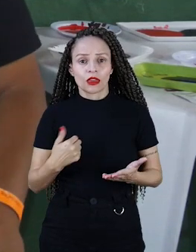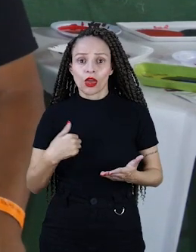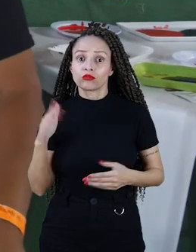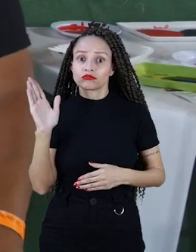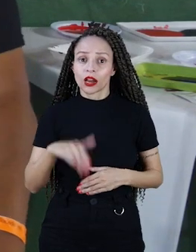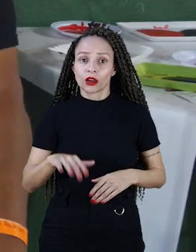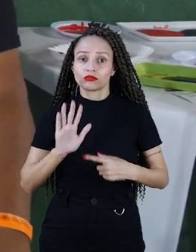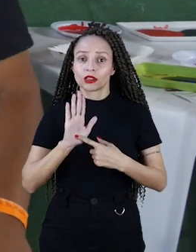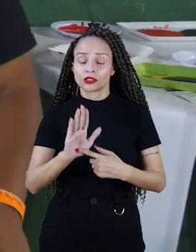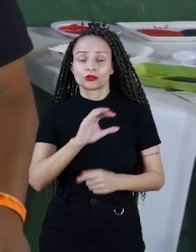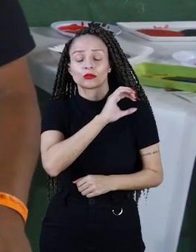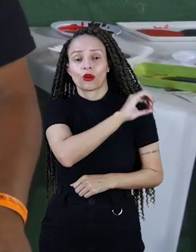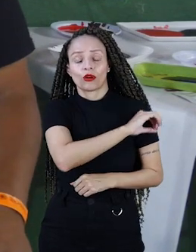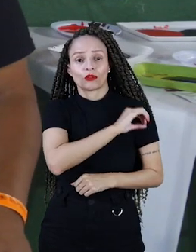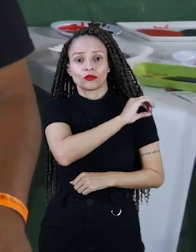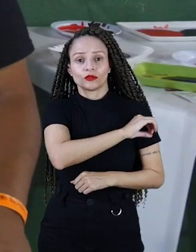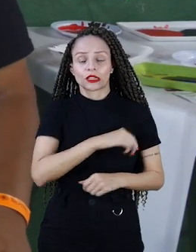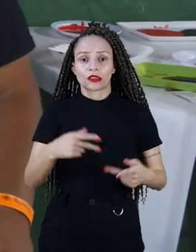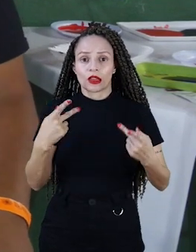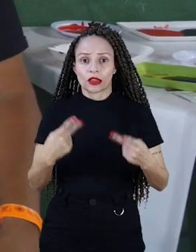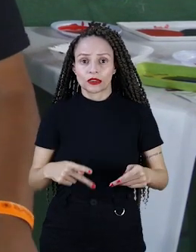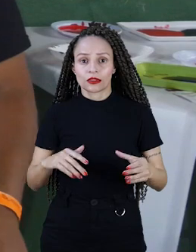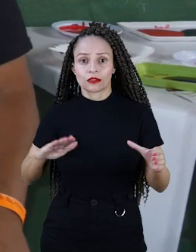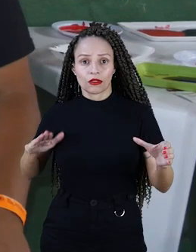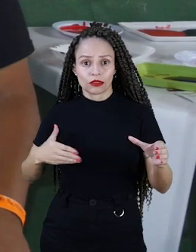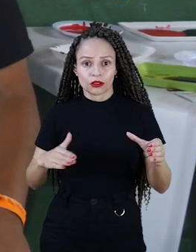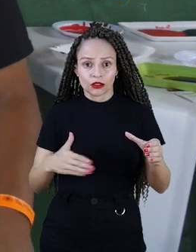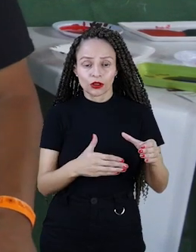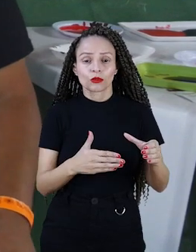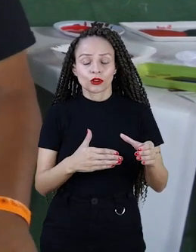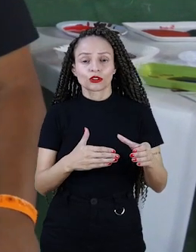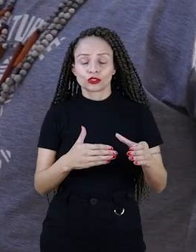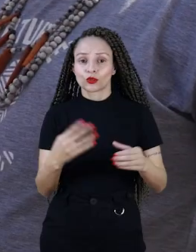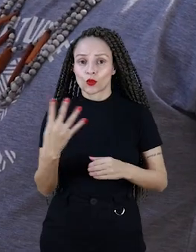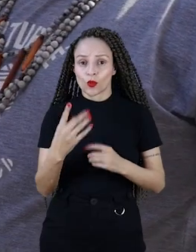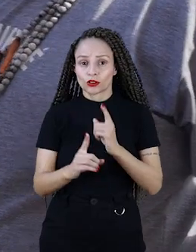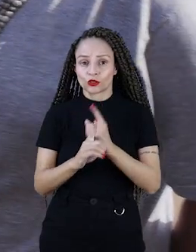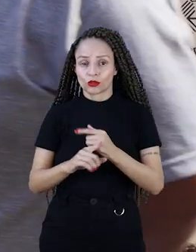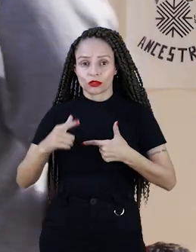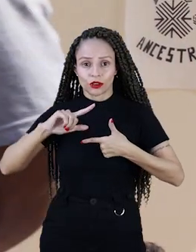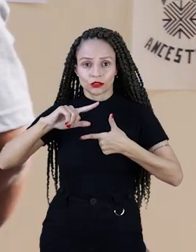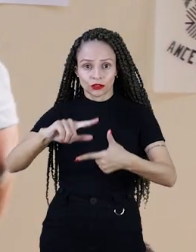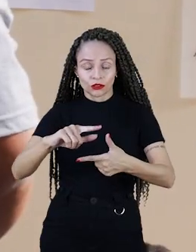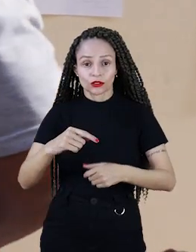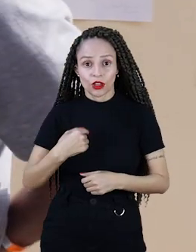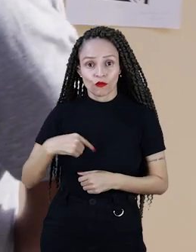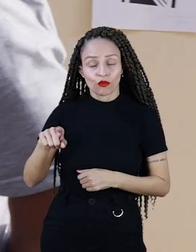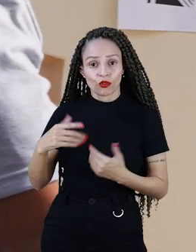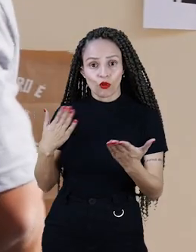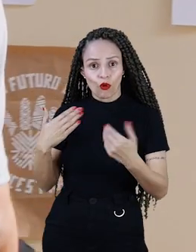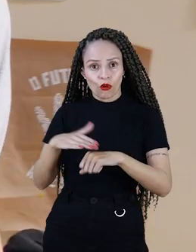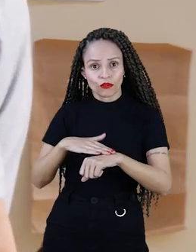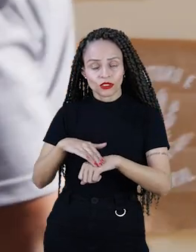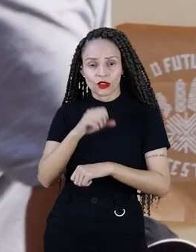trago isso, né, para essa oficina aqui em Adrianópolis, no quarto encontro de tradições. Ao ar livre. Eu fui conversar com os mais velhos